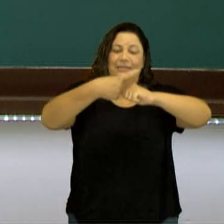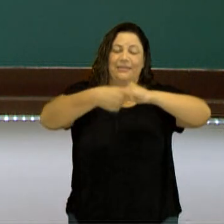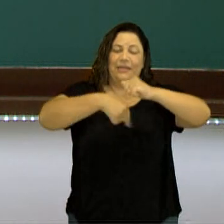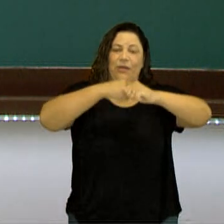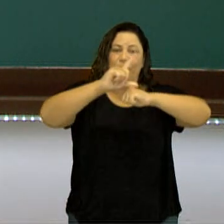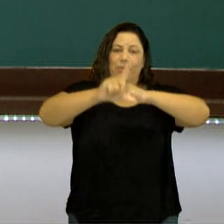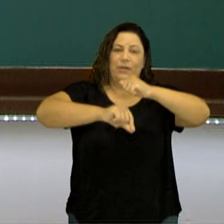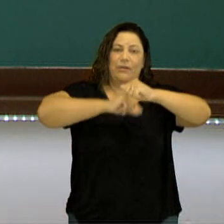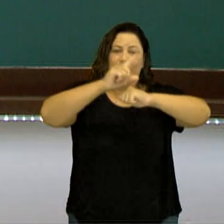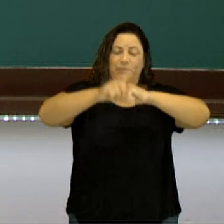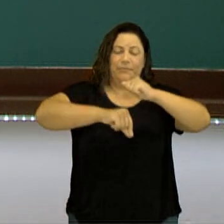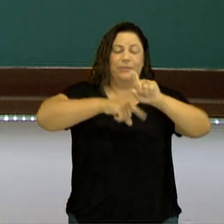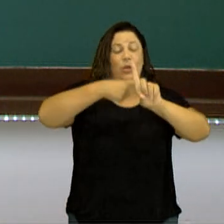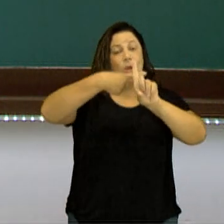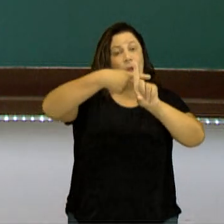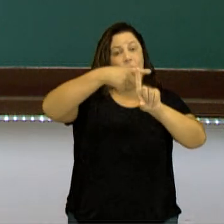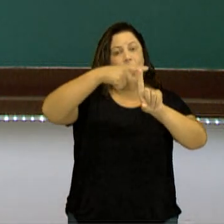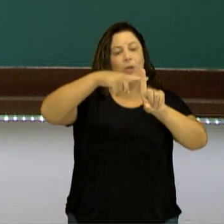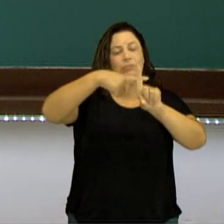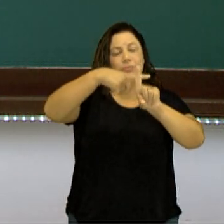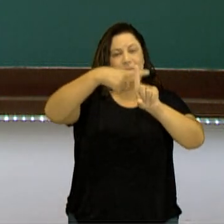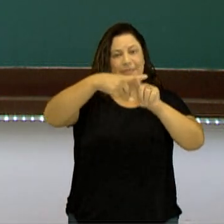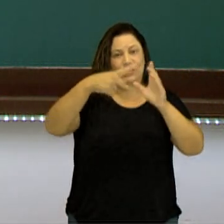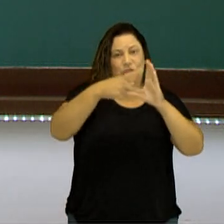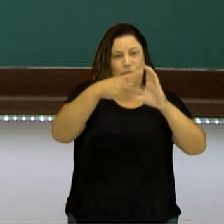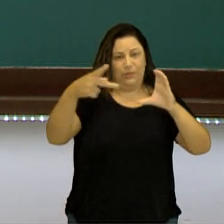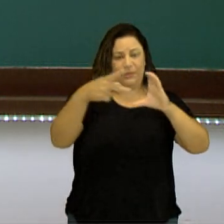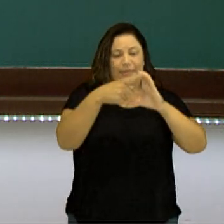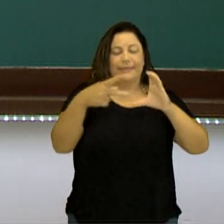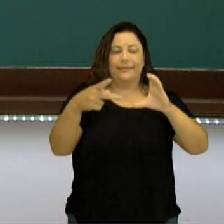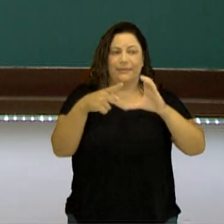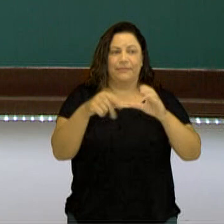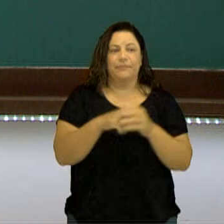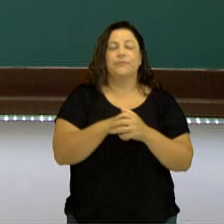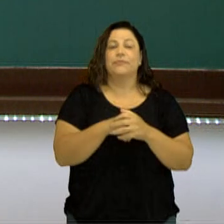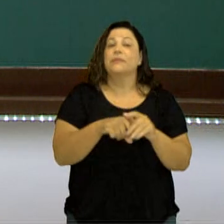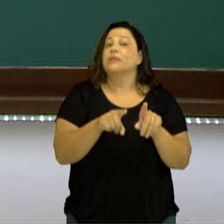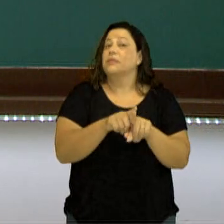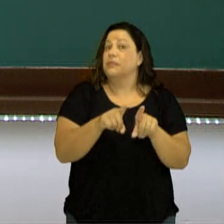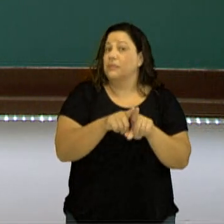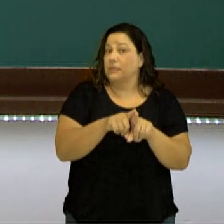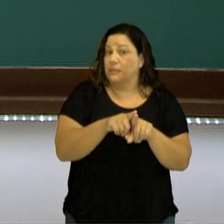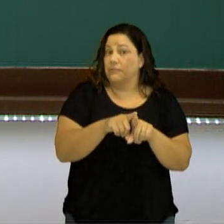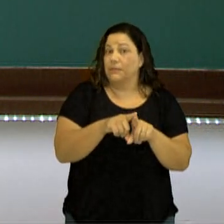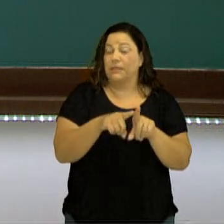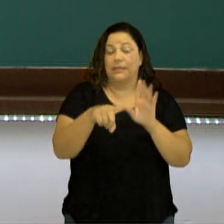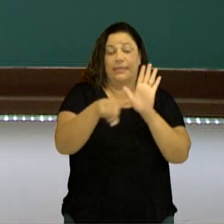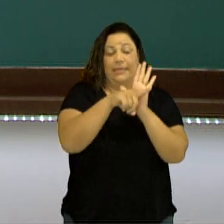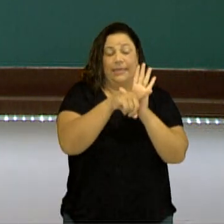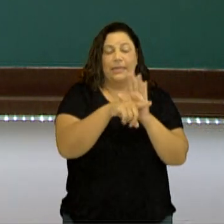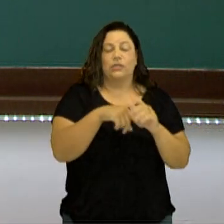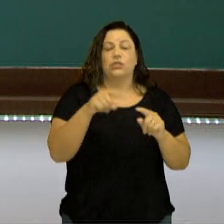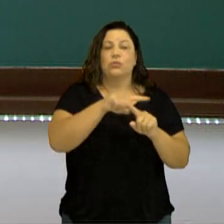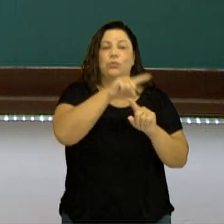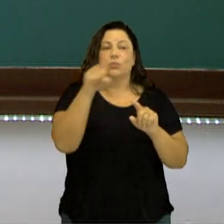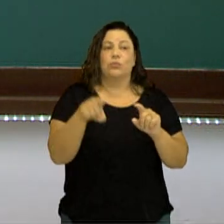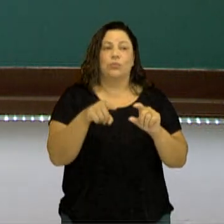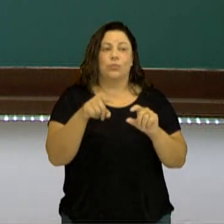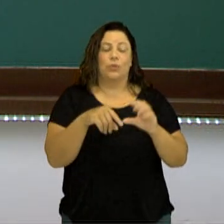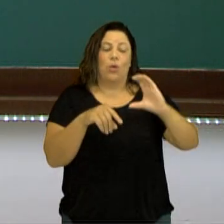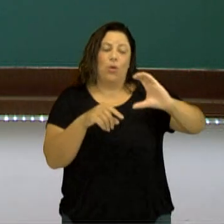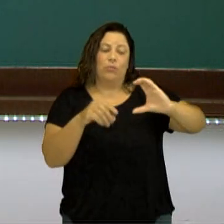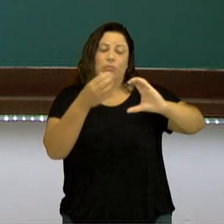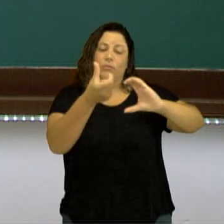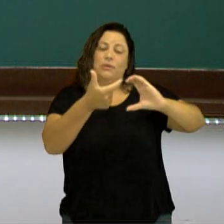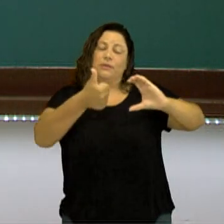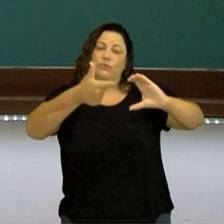prótons, de carga positiva. É a quantidade de carga negativa também, porque esse átomo está neutro. O 12, o que é o 12? O 12 é a